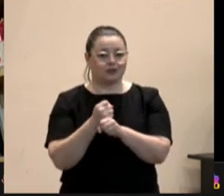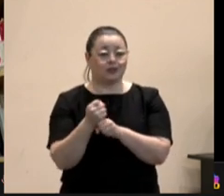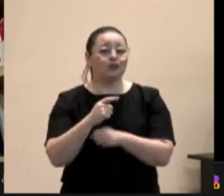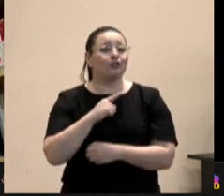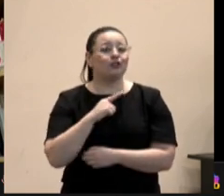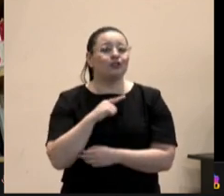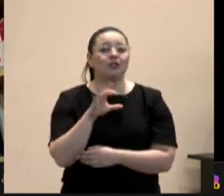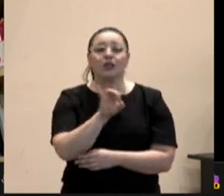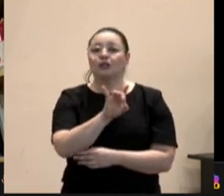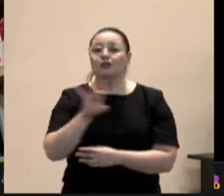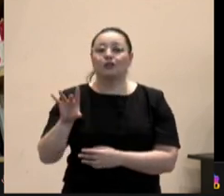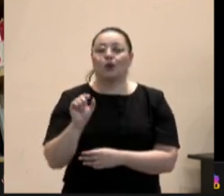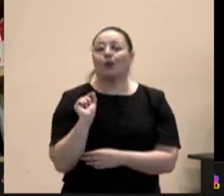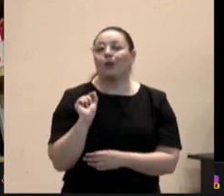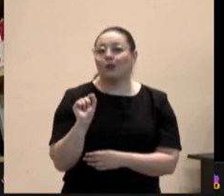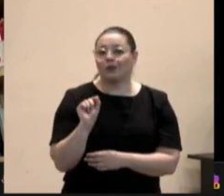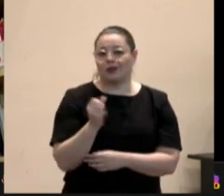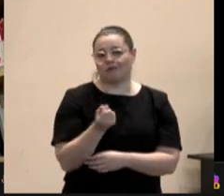apenas